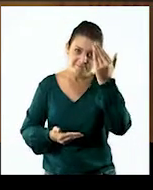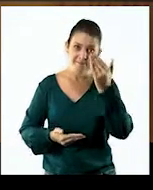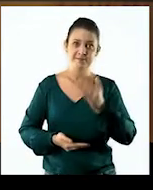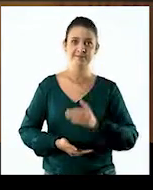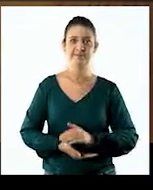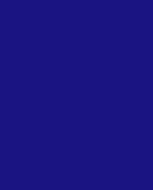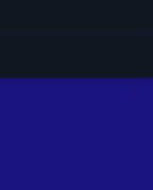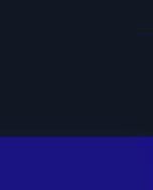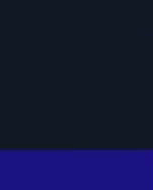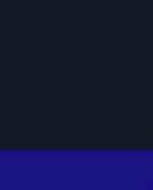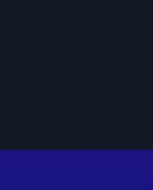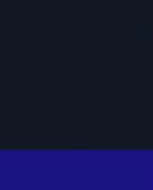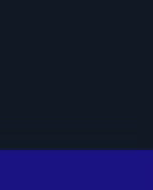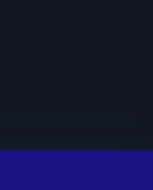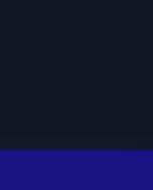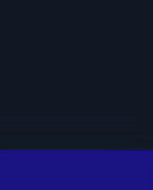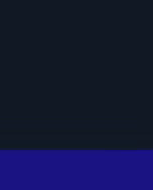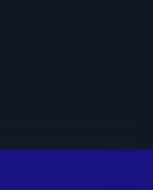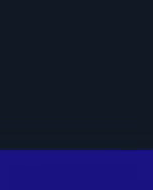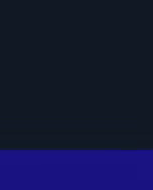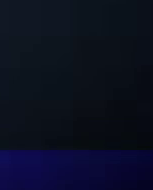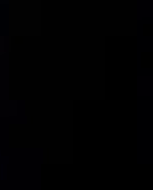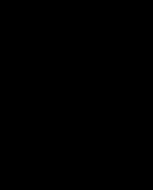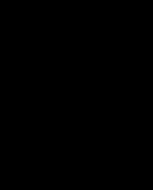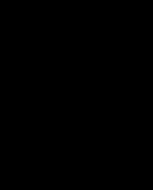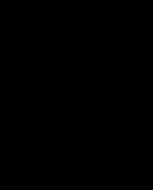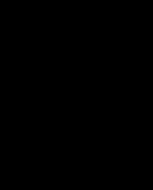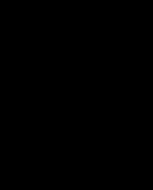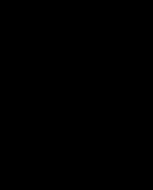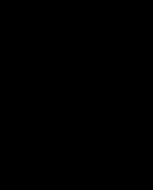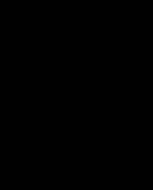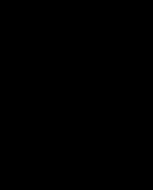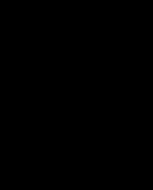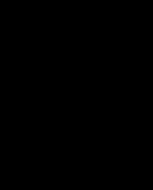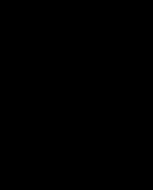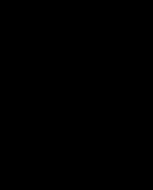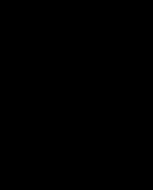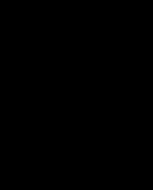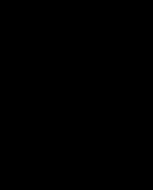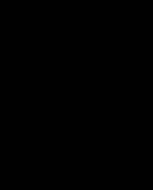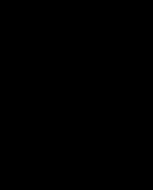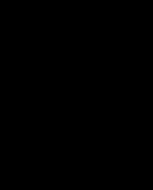muito obrigado e aí